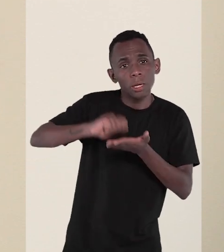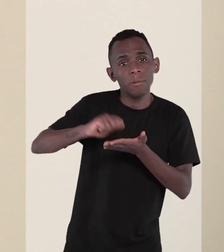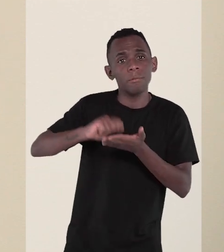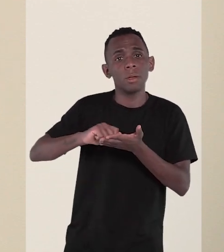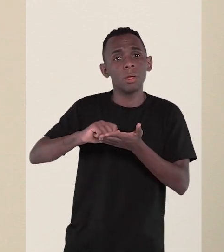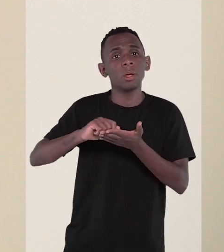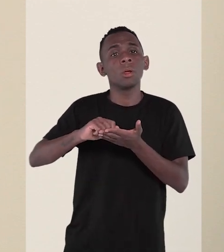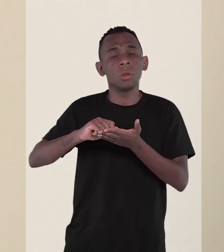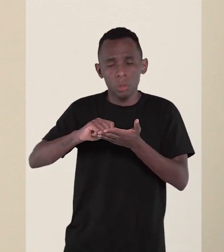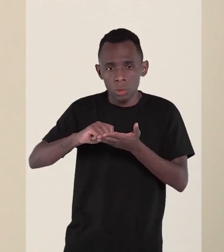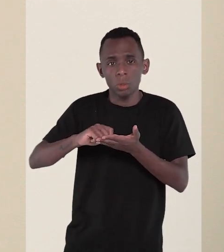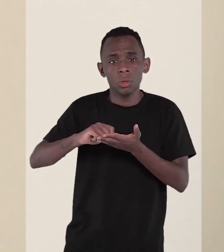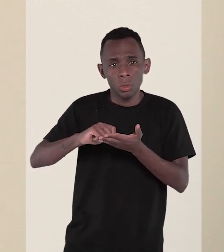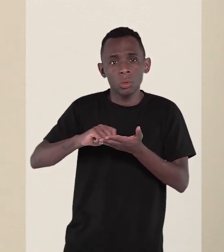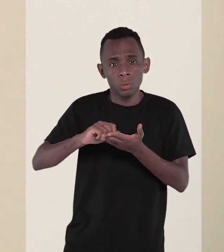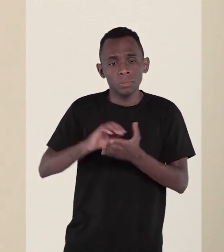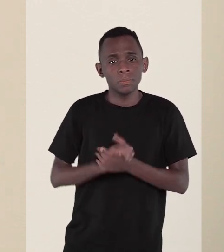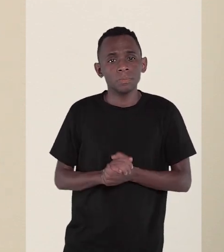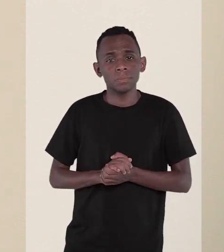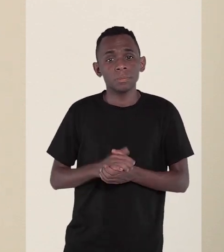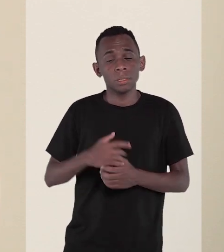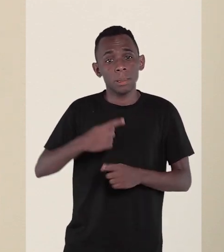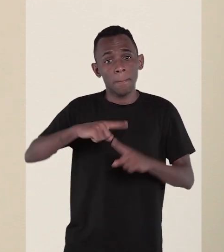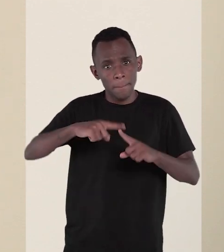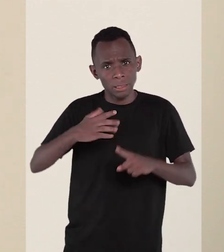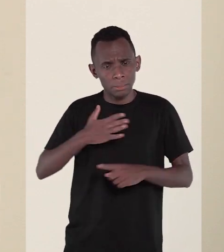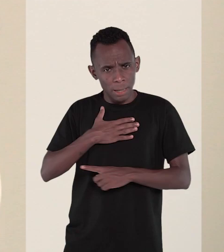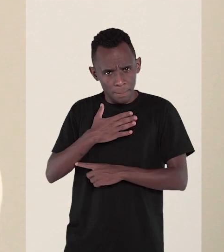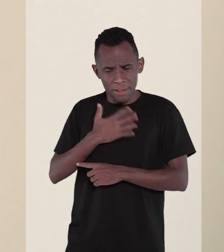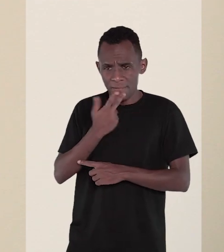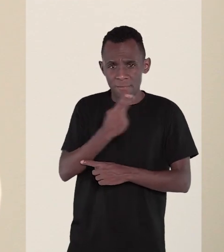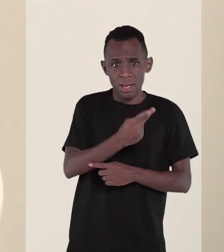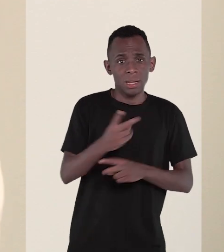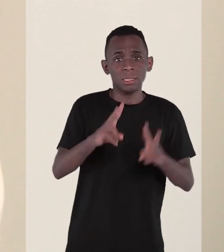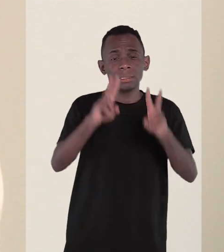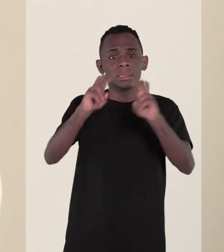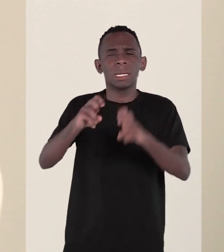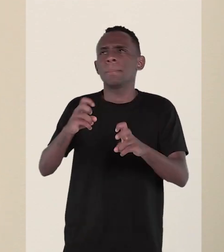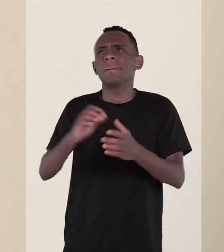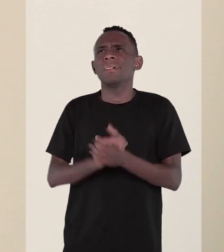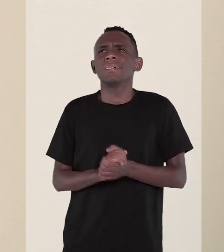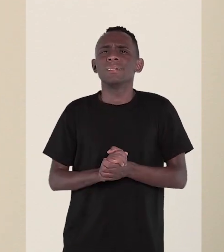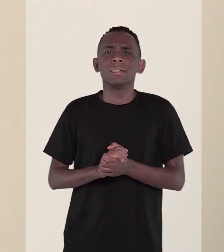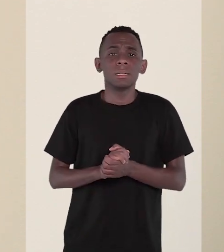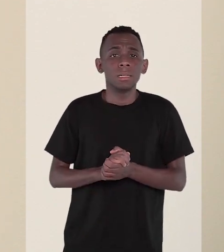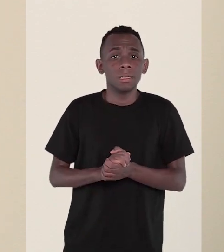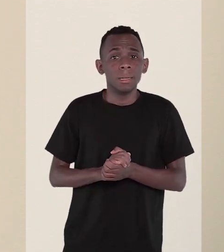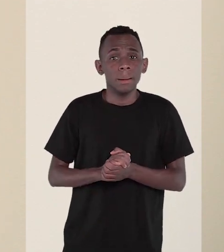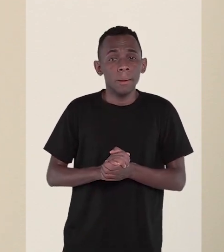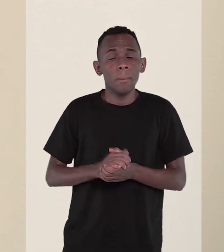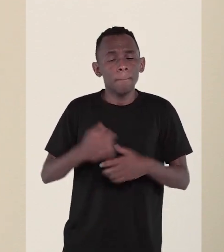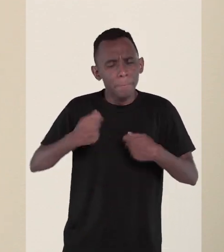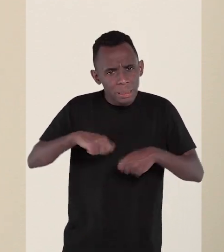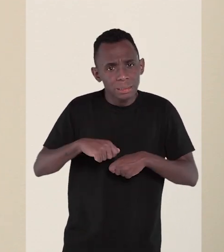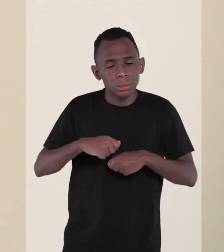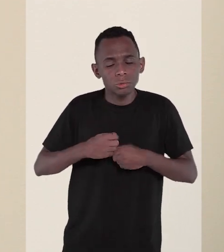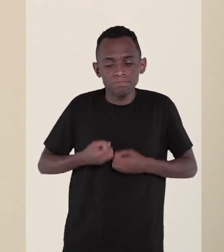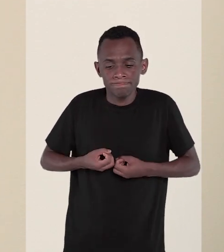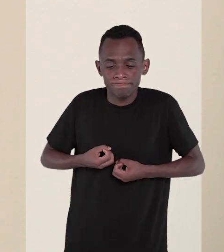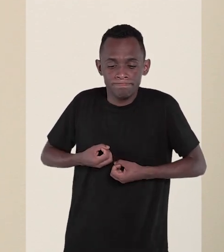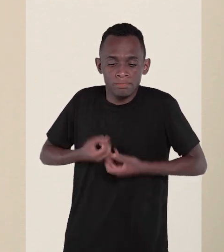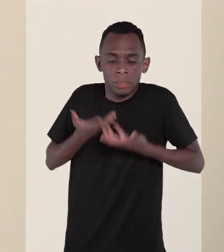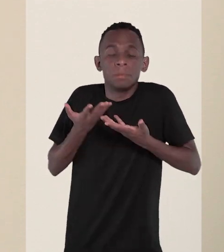Se for um outro hobby, é mais fácil. Mas, para mim, falar de música é impossível não ter muito de mim